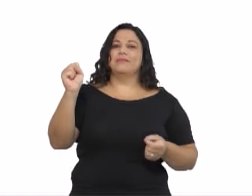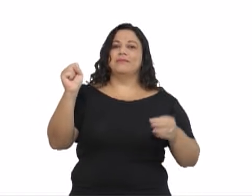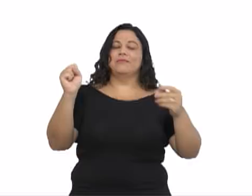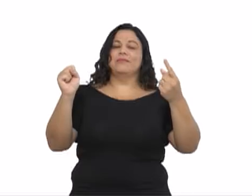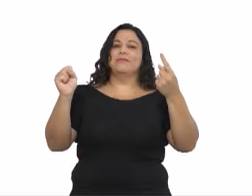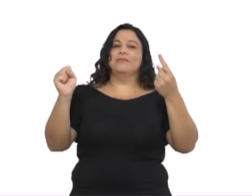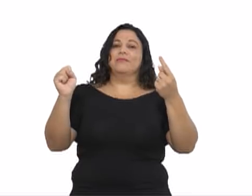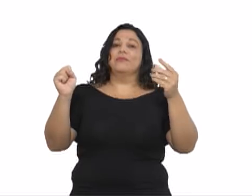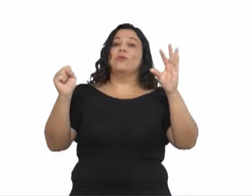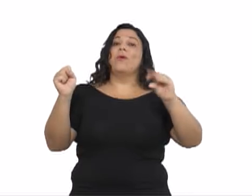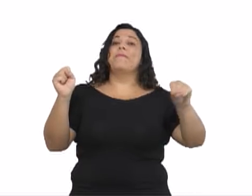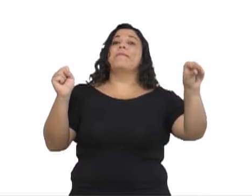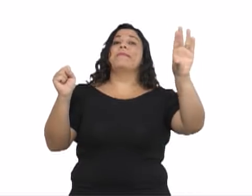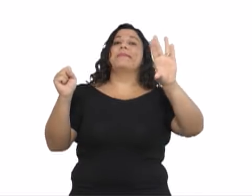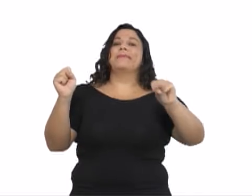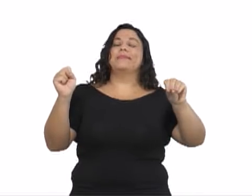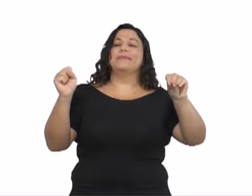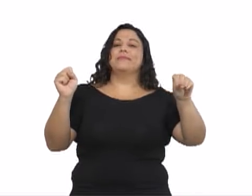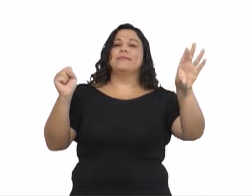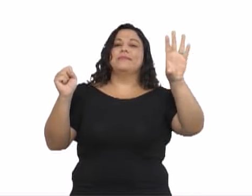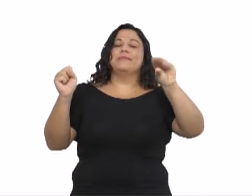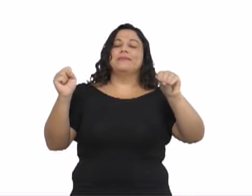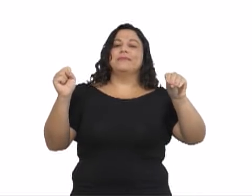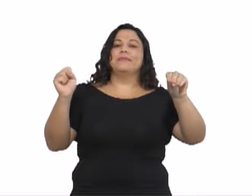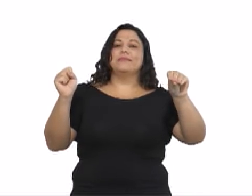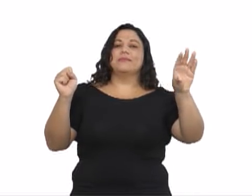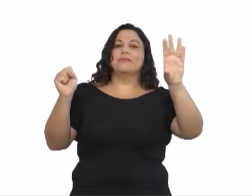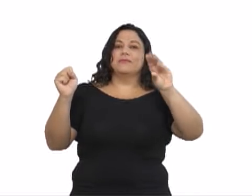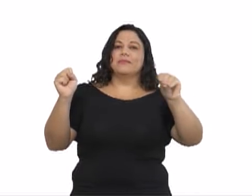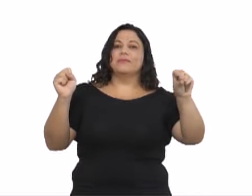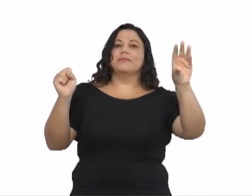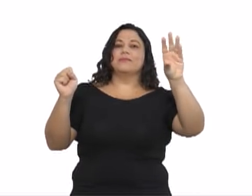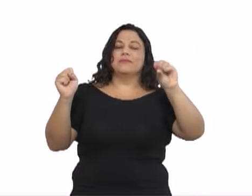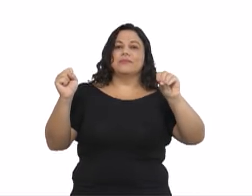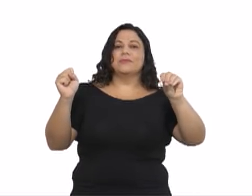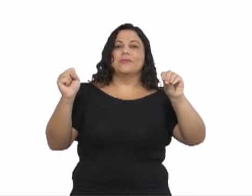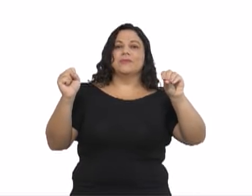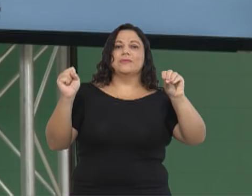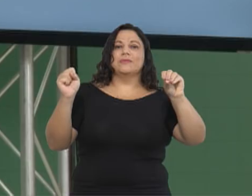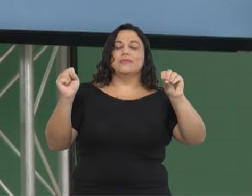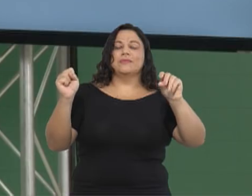18. 18. Repeat. 18.